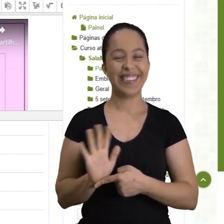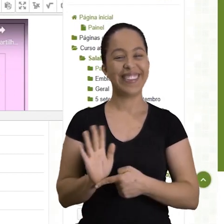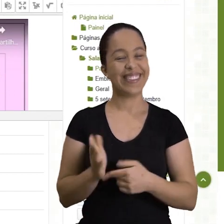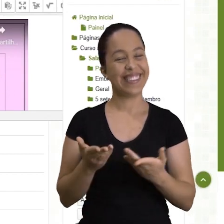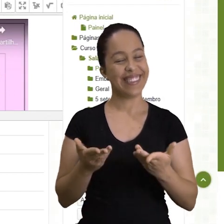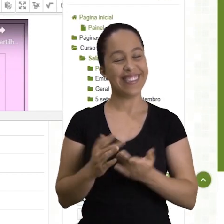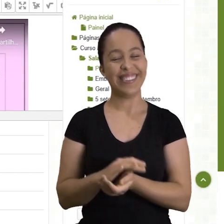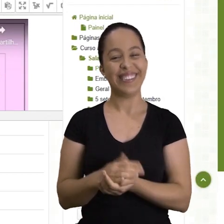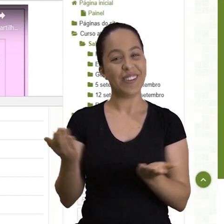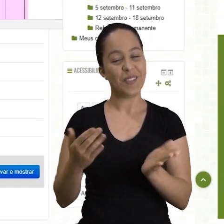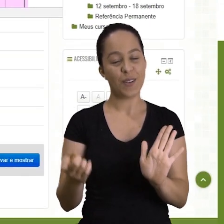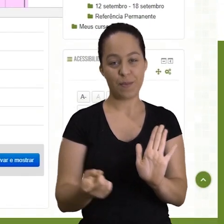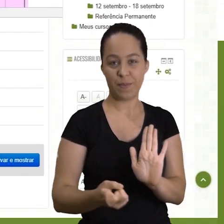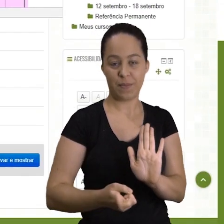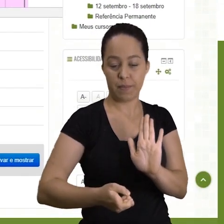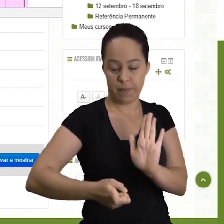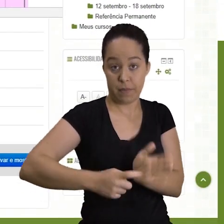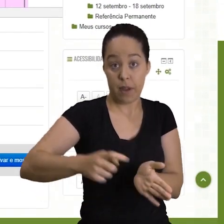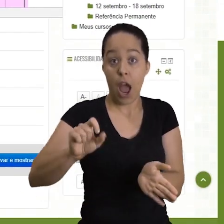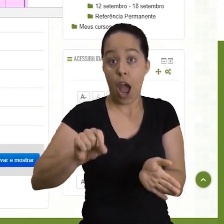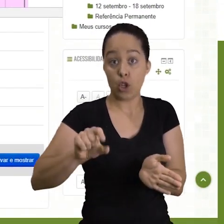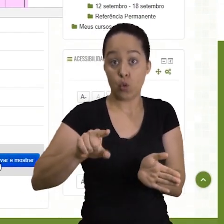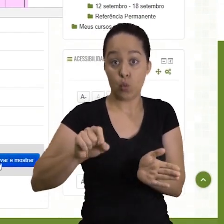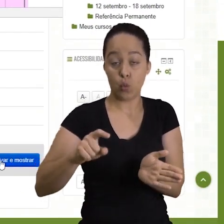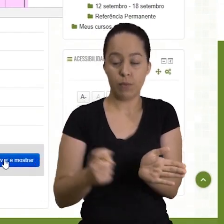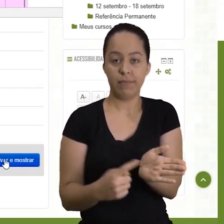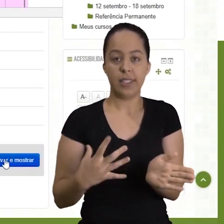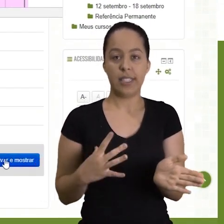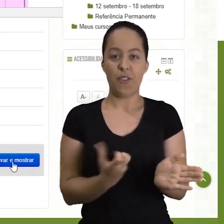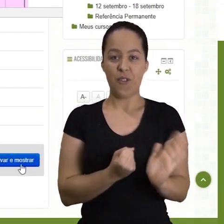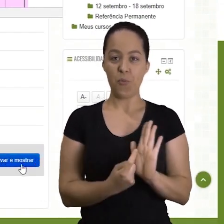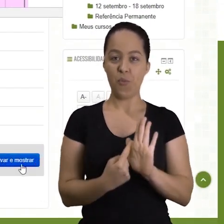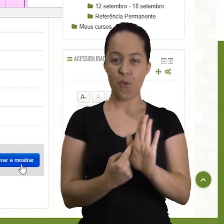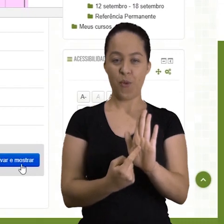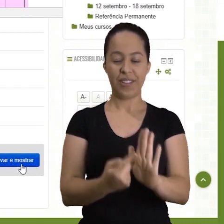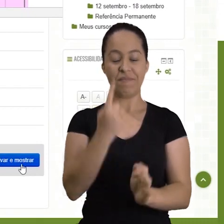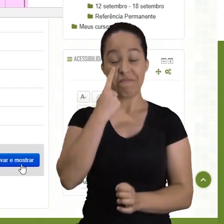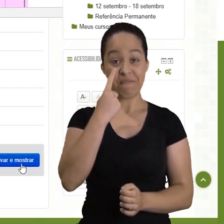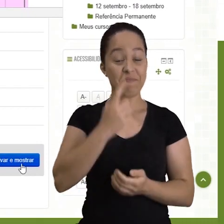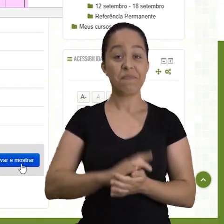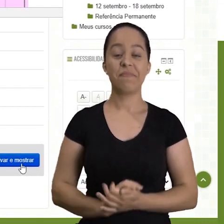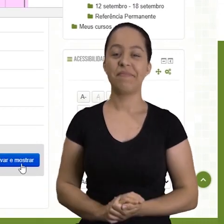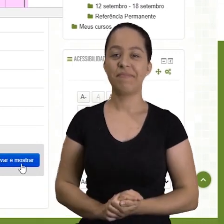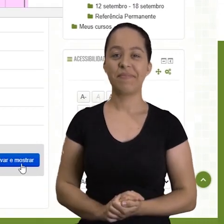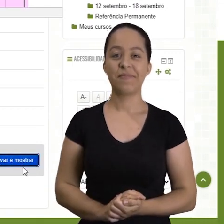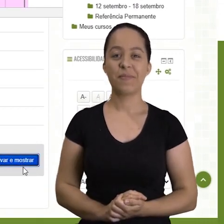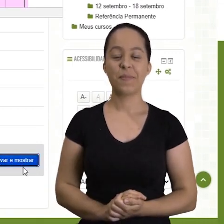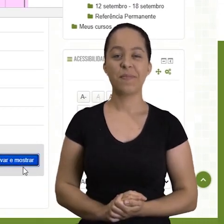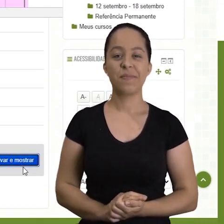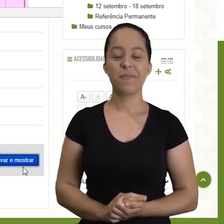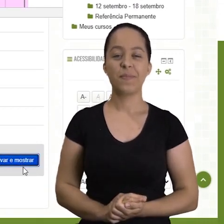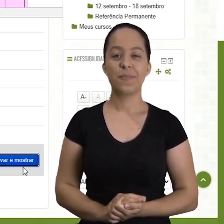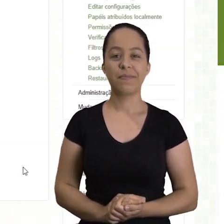visualizar o vídeo. Pronto. Agora é só virar embaixo e clicar no botão salvar e mostrar.